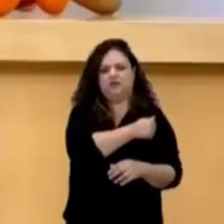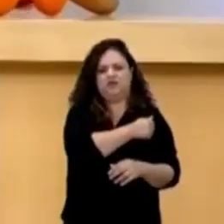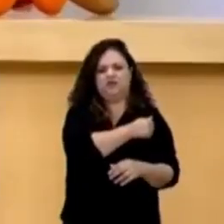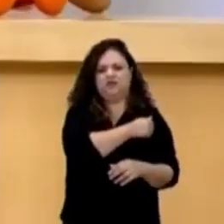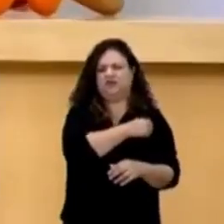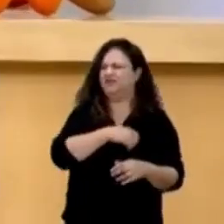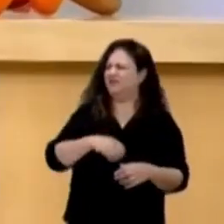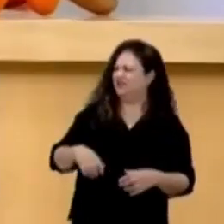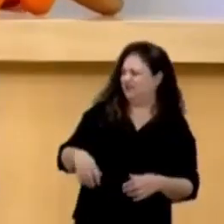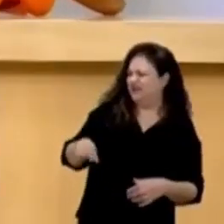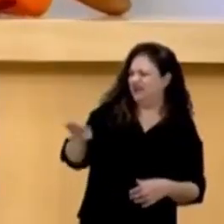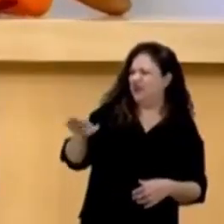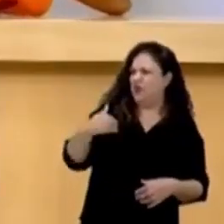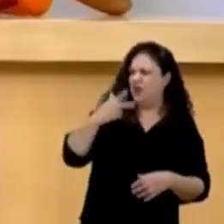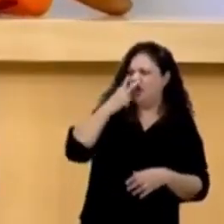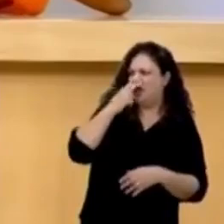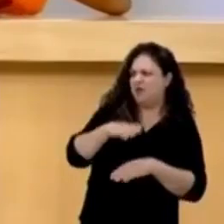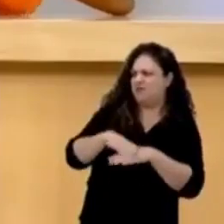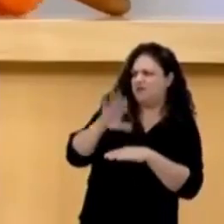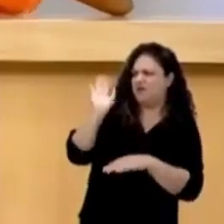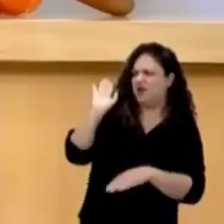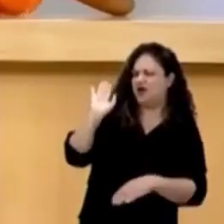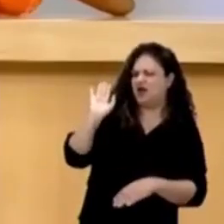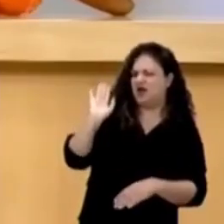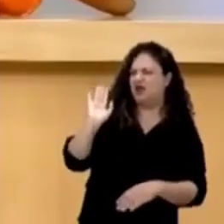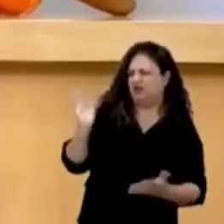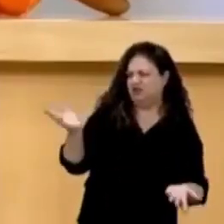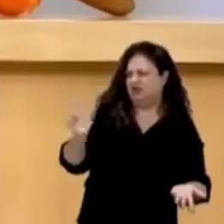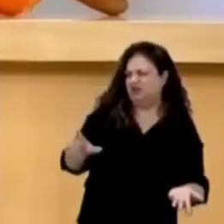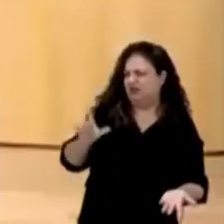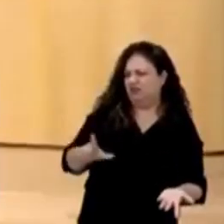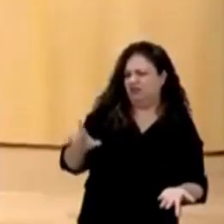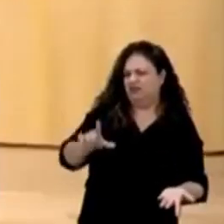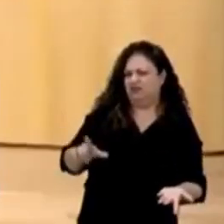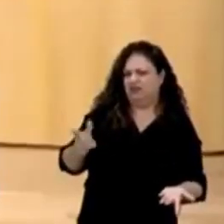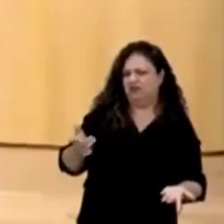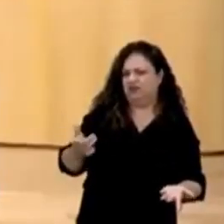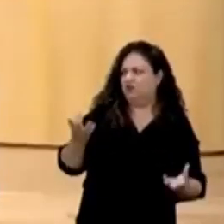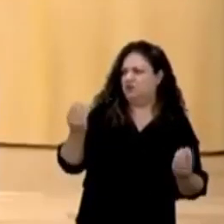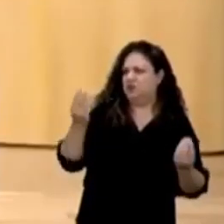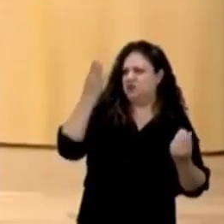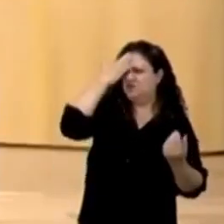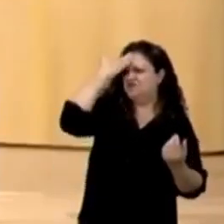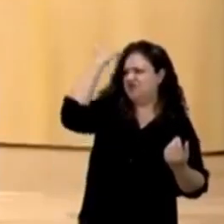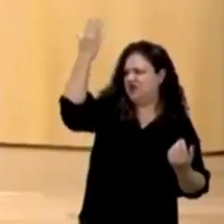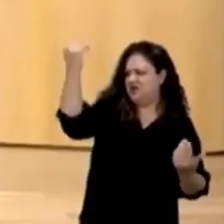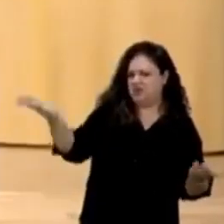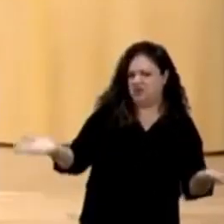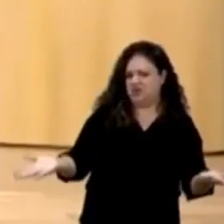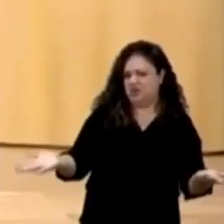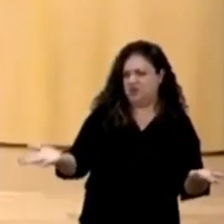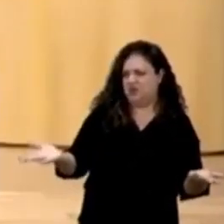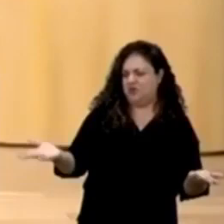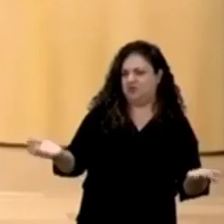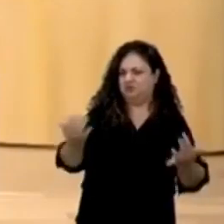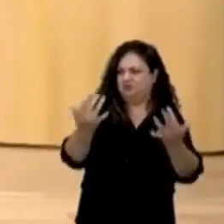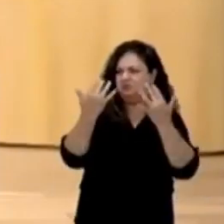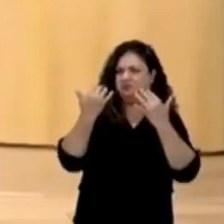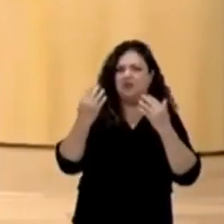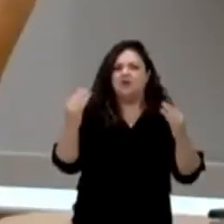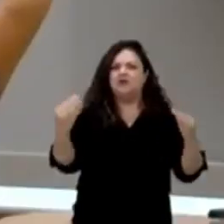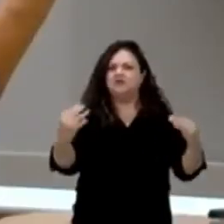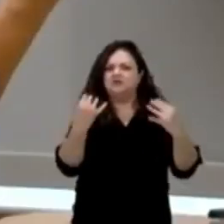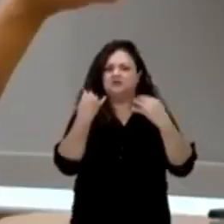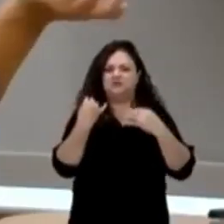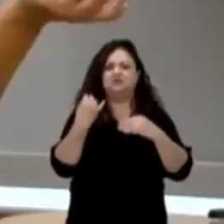Eu acho que mais. Mais? Mais, claro. A gente só faz sucesso. De visualizações, com certeza, né? A gente